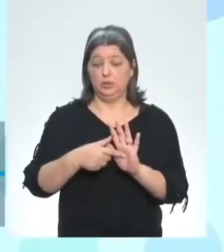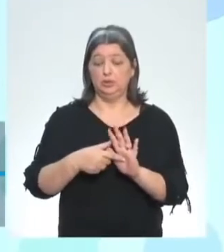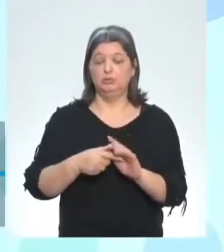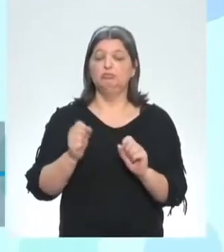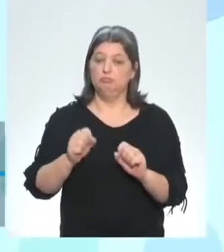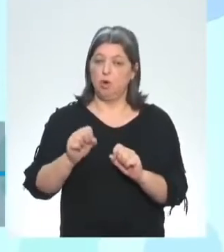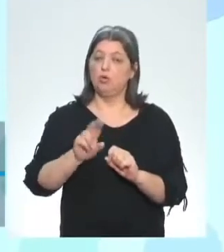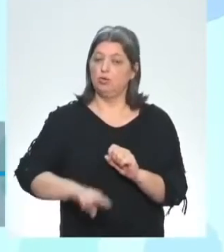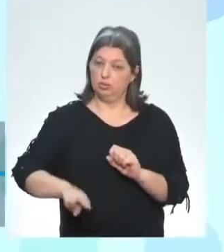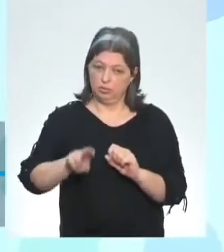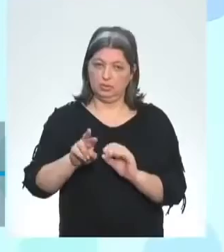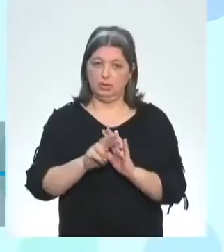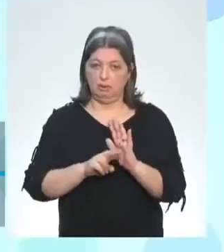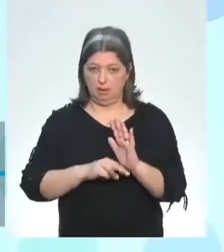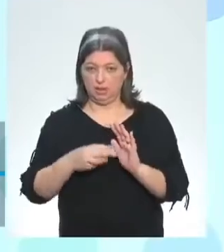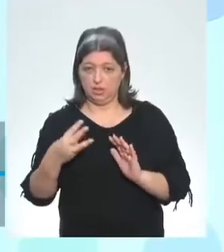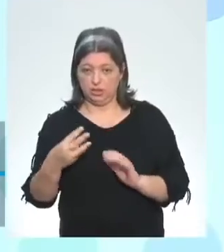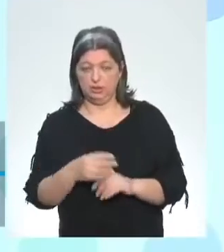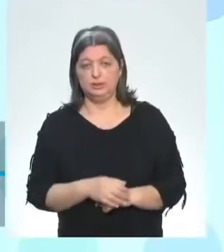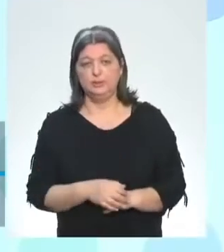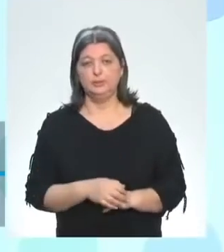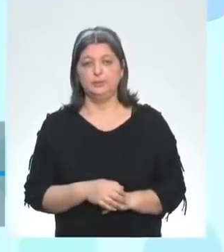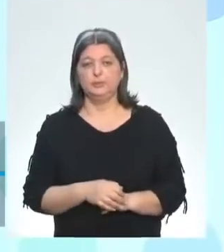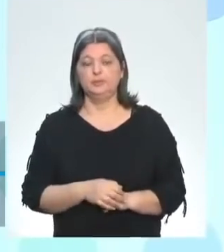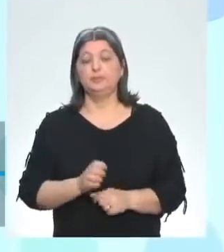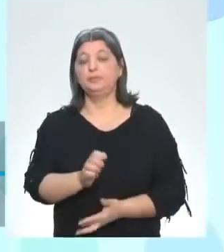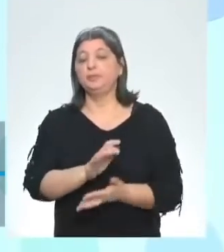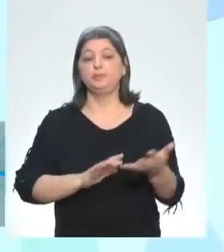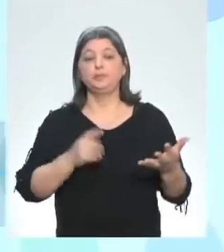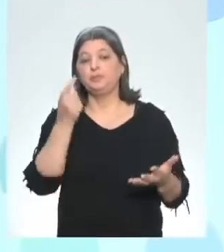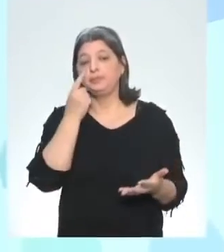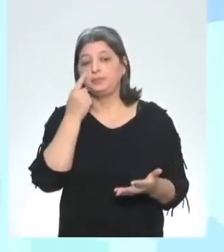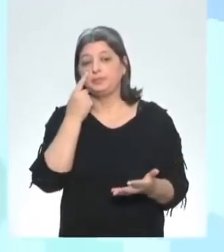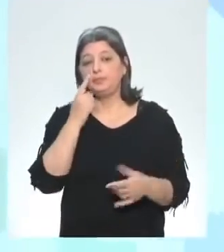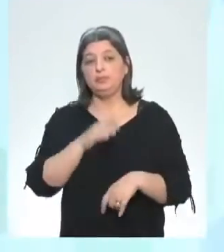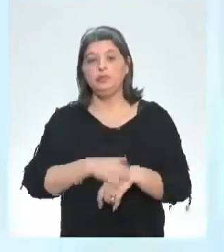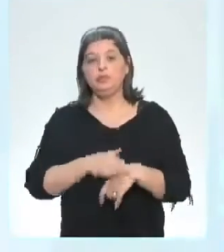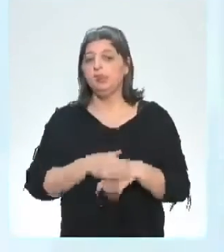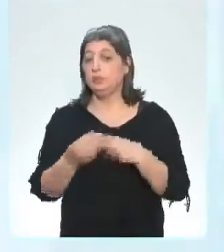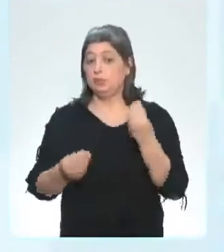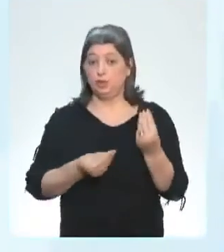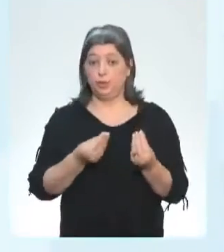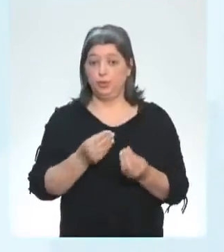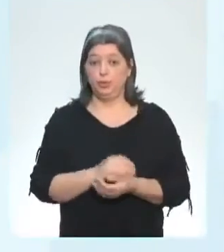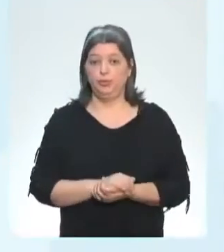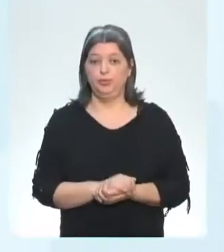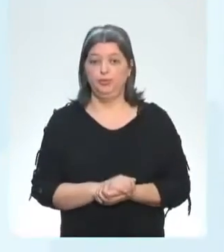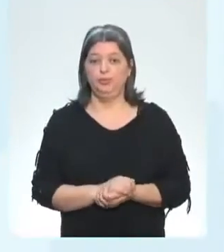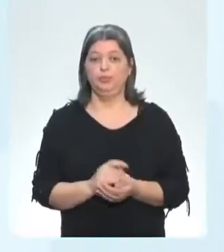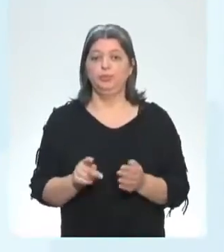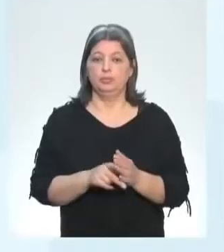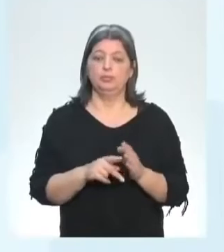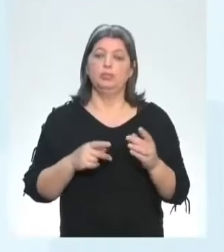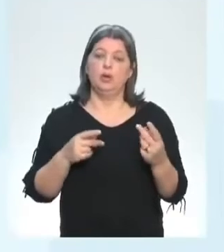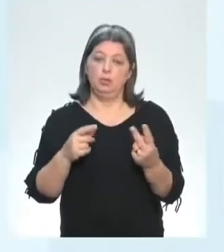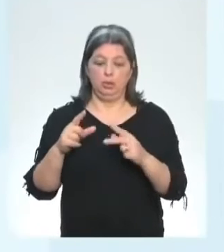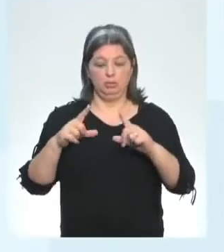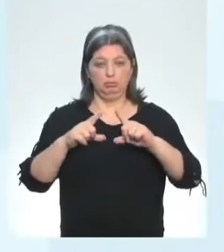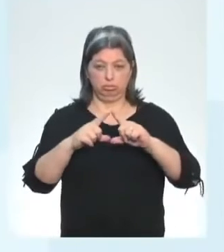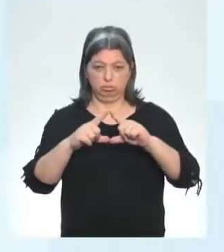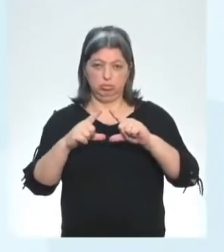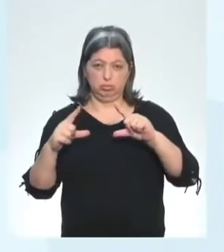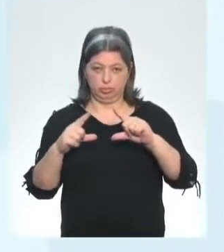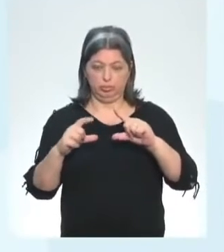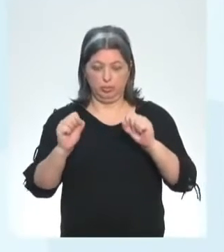pode usar a regra de 3, beleza? Então, vamos aqui para o exercício, ó. O que a gente vai fazer, ó? Considerando que esses lados são paralelos, a gente pode